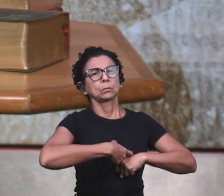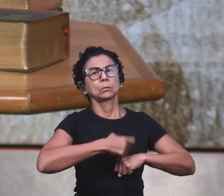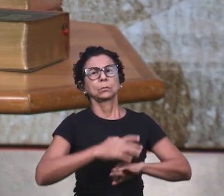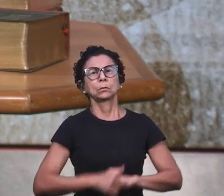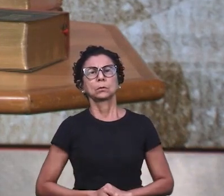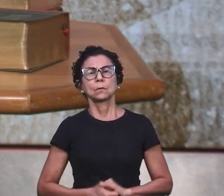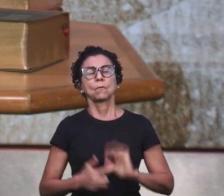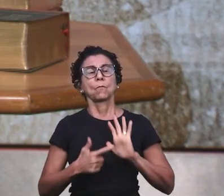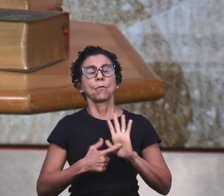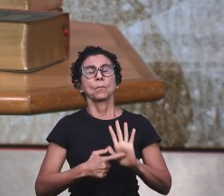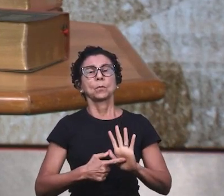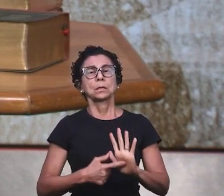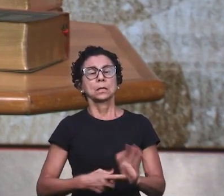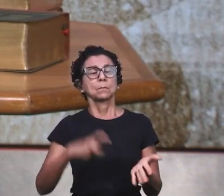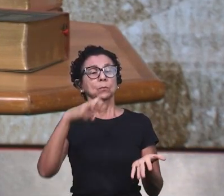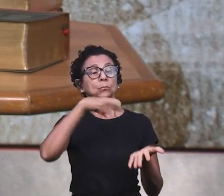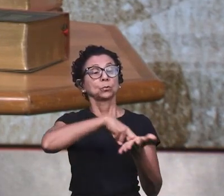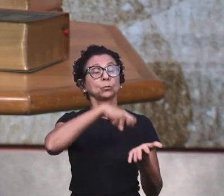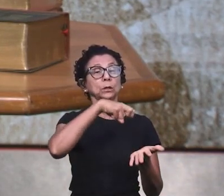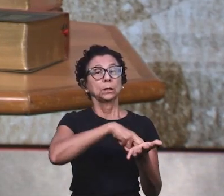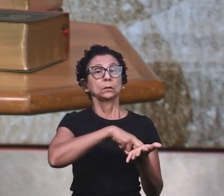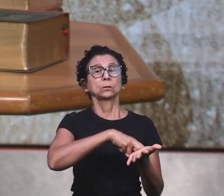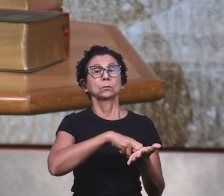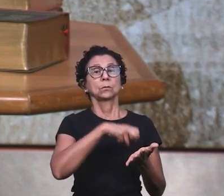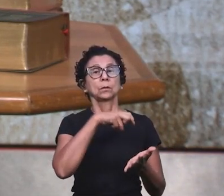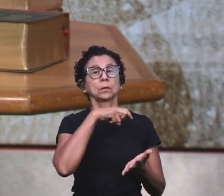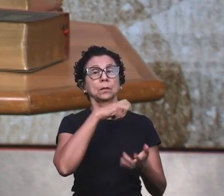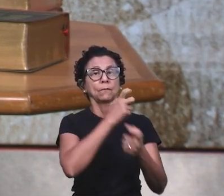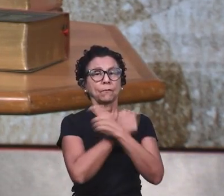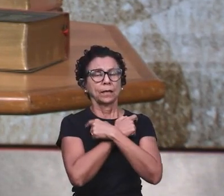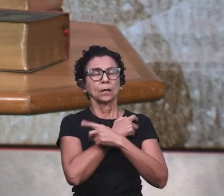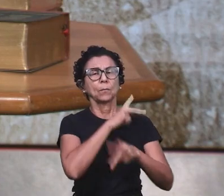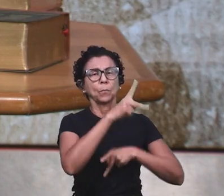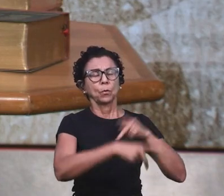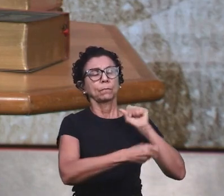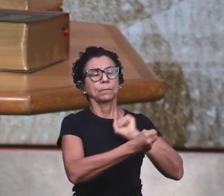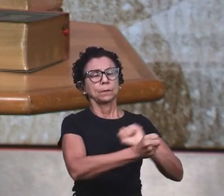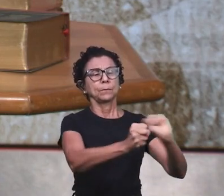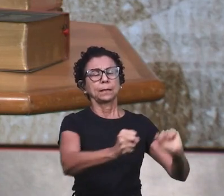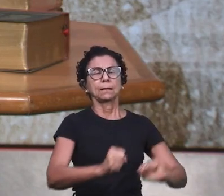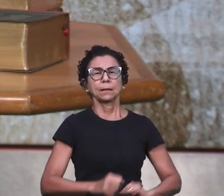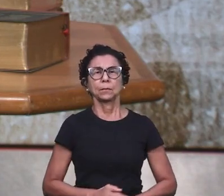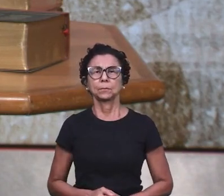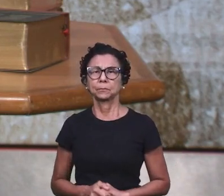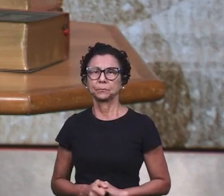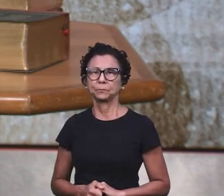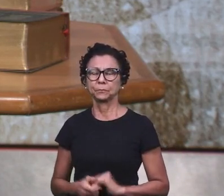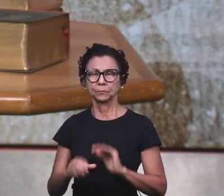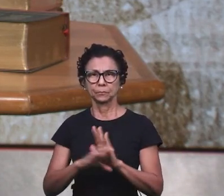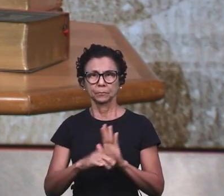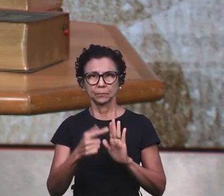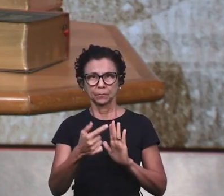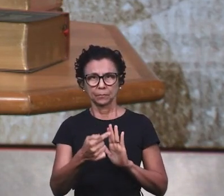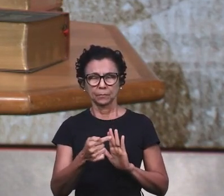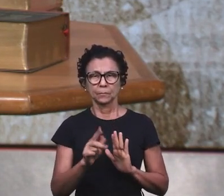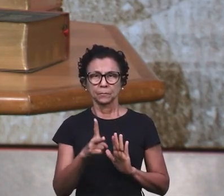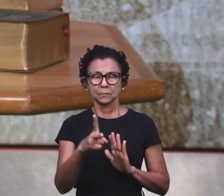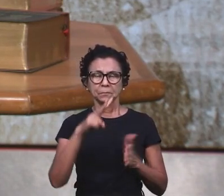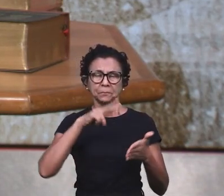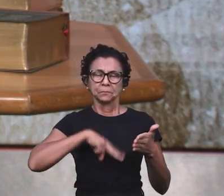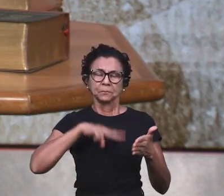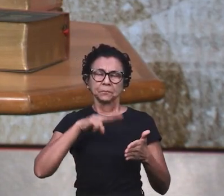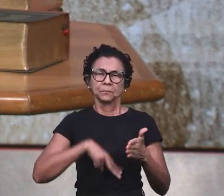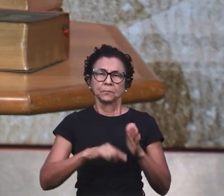terra do Egito. Nós estamos aqui no capítulo 7, nós vamos dar continuidade a essa